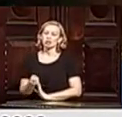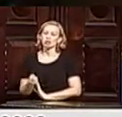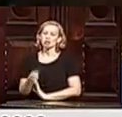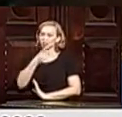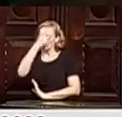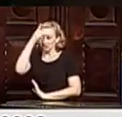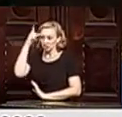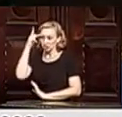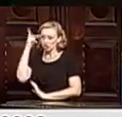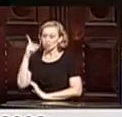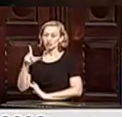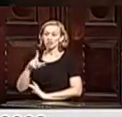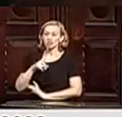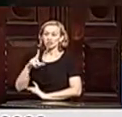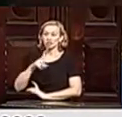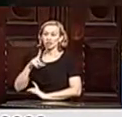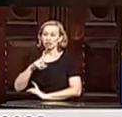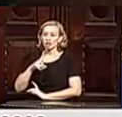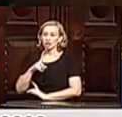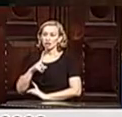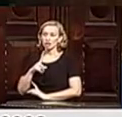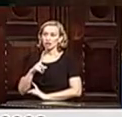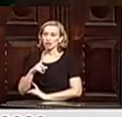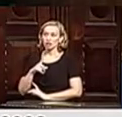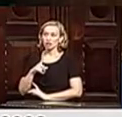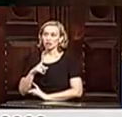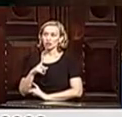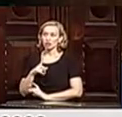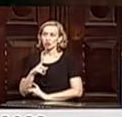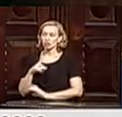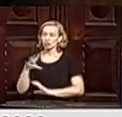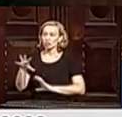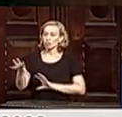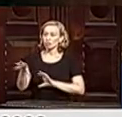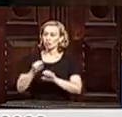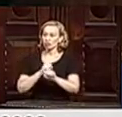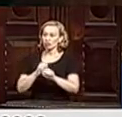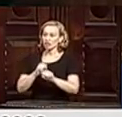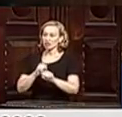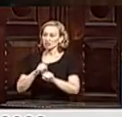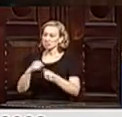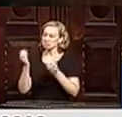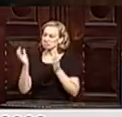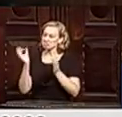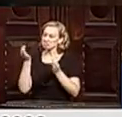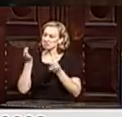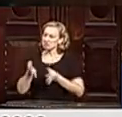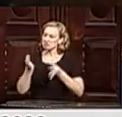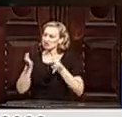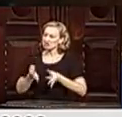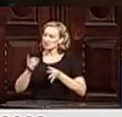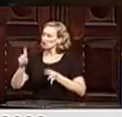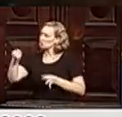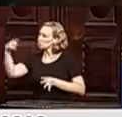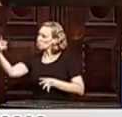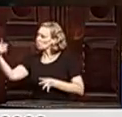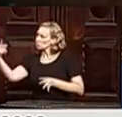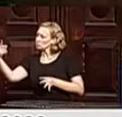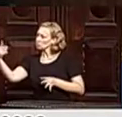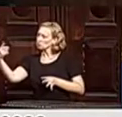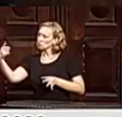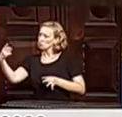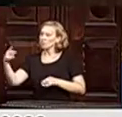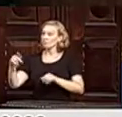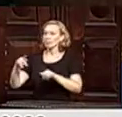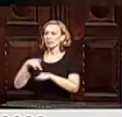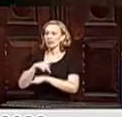em outros países e chegam ao Brasil, acabam vivendo em situação de rua. Aqueles que fazem graduação, aqueles que fazem mestrado,